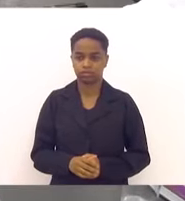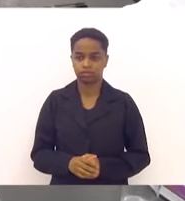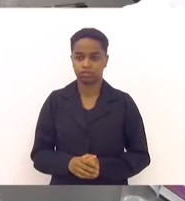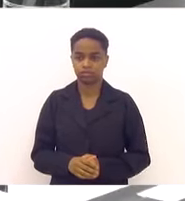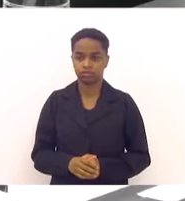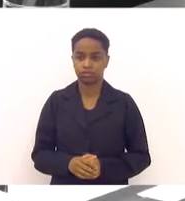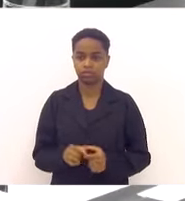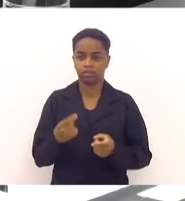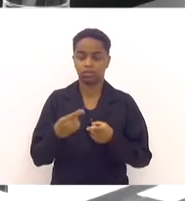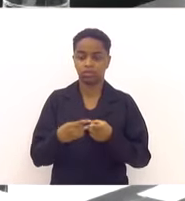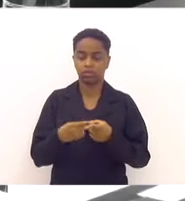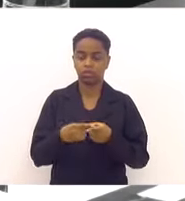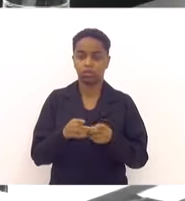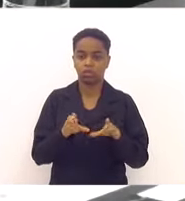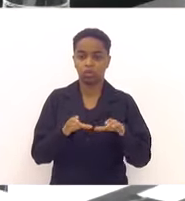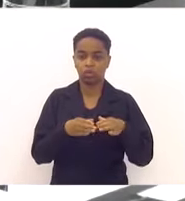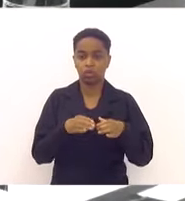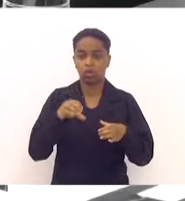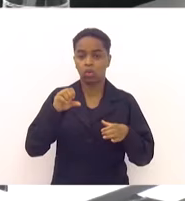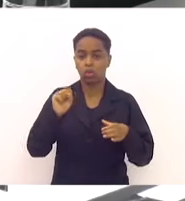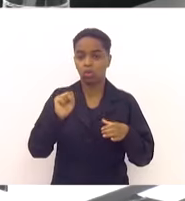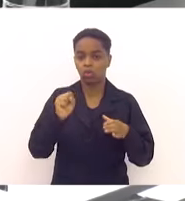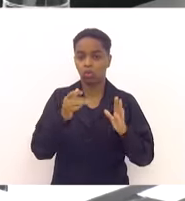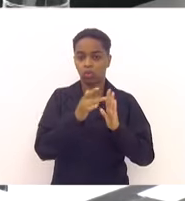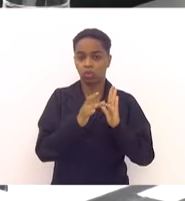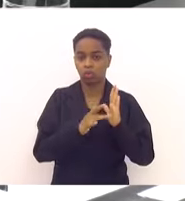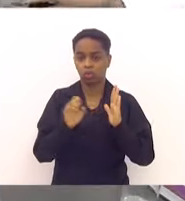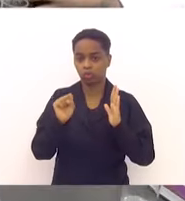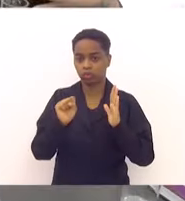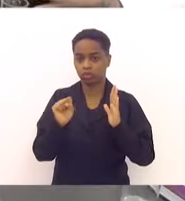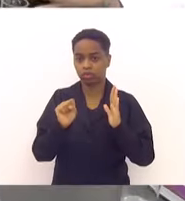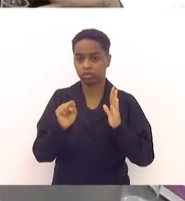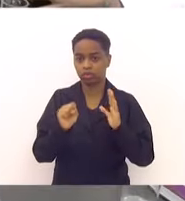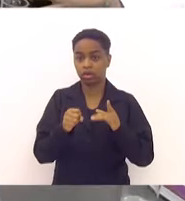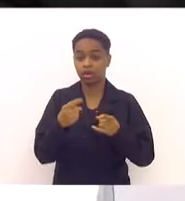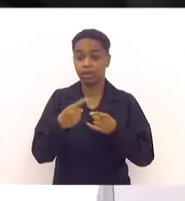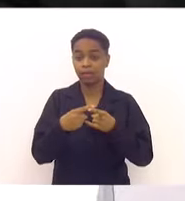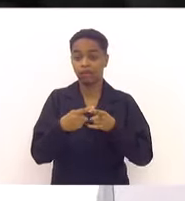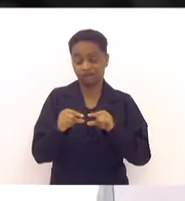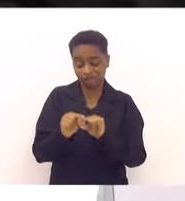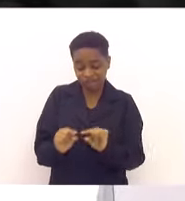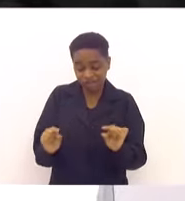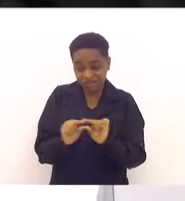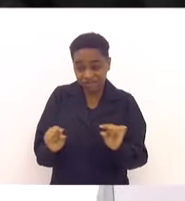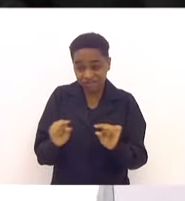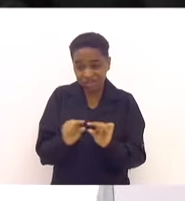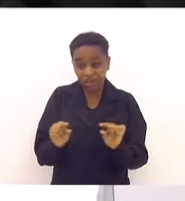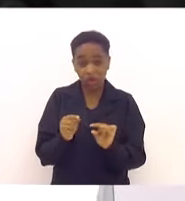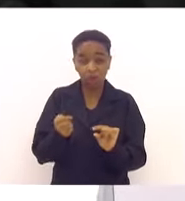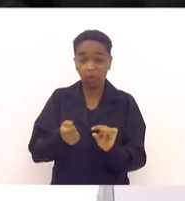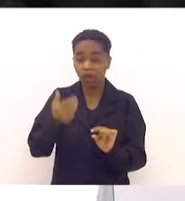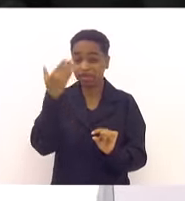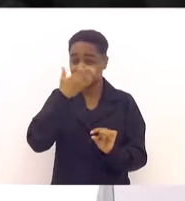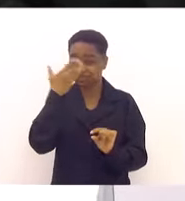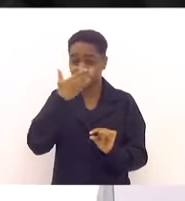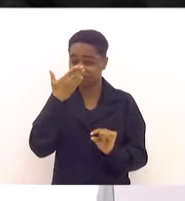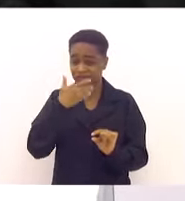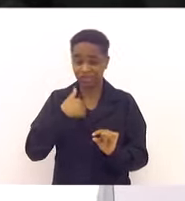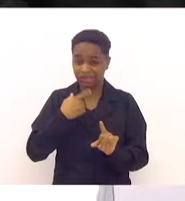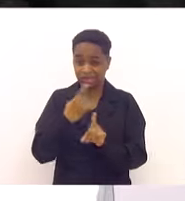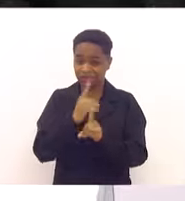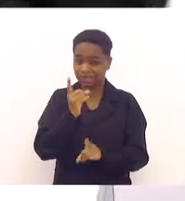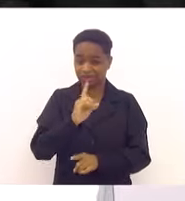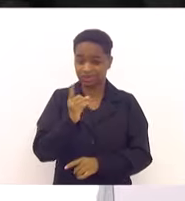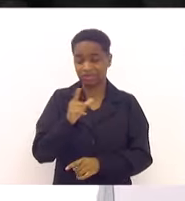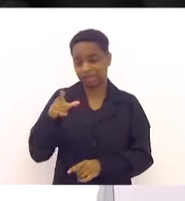É o bloco de projetos, o 8, o 9 de relatoria do deputado doutor Serginho. É que ficou no pé da página, sai de eu não via de jeito nenhum. Você